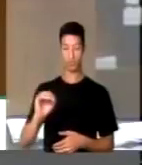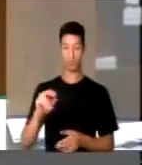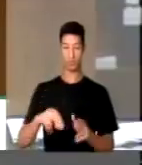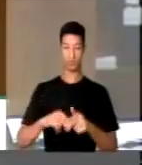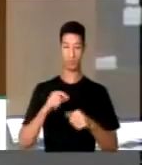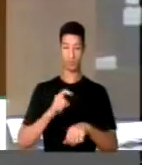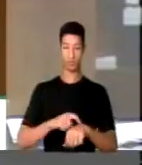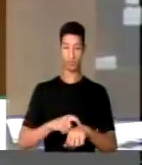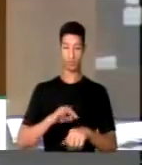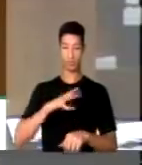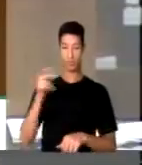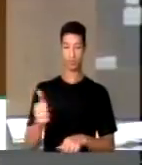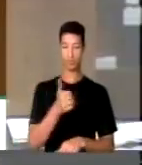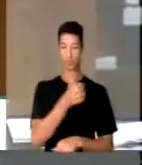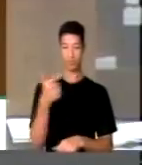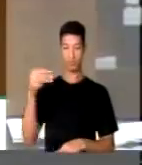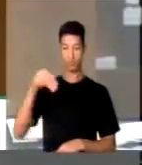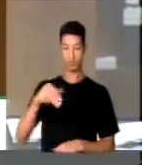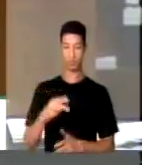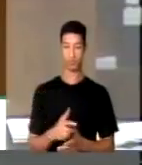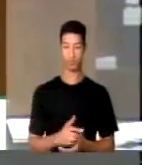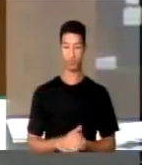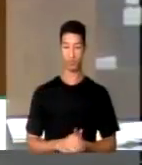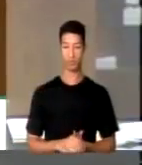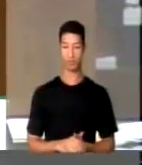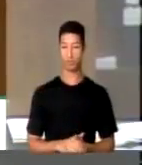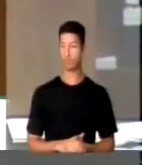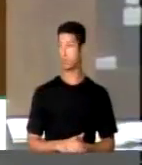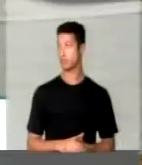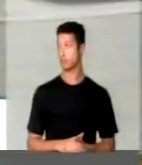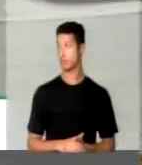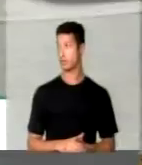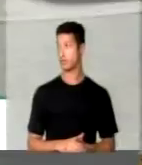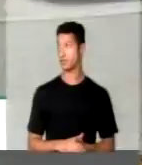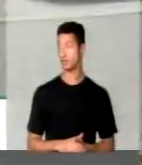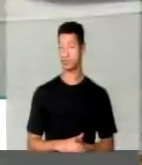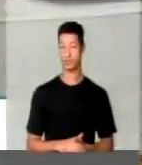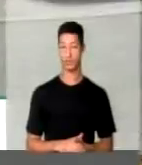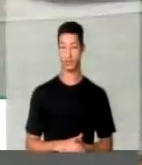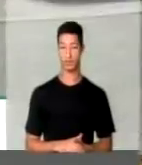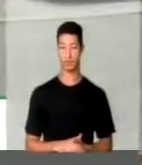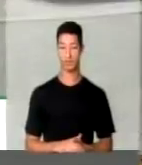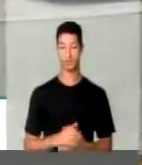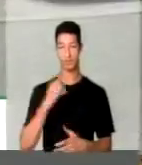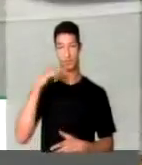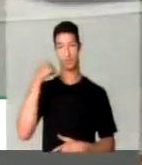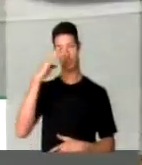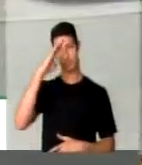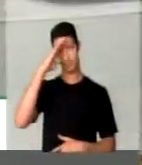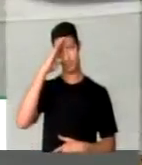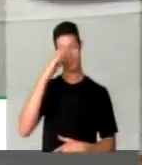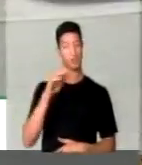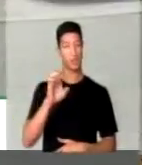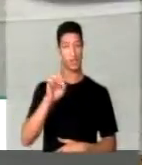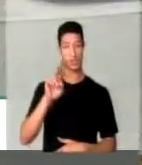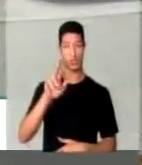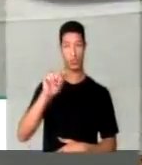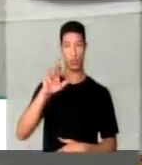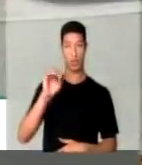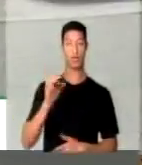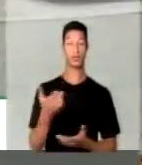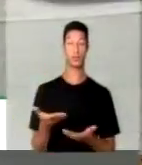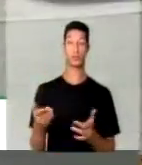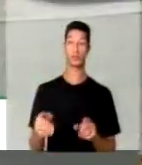pelo tempo total de 12 minutos. Senhor presidente, deputado Eduardo Bolsonaro, colegas deputados e